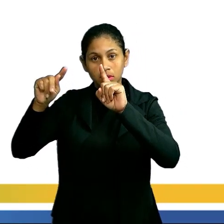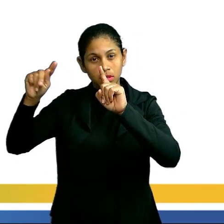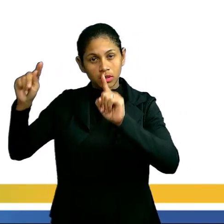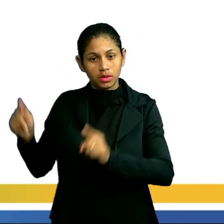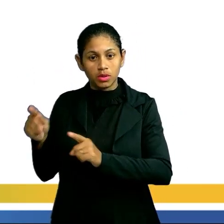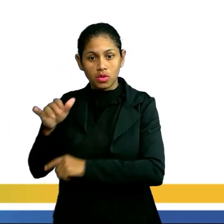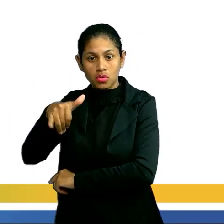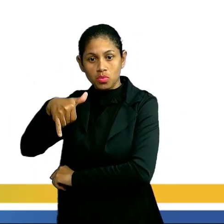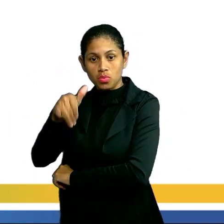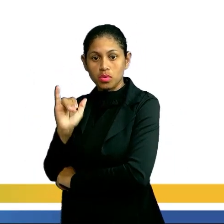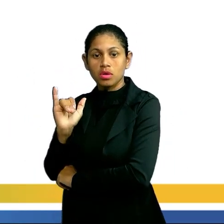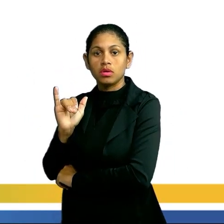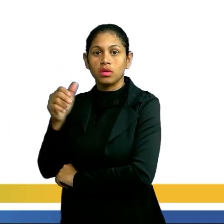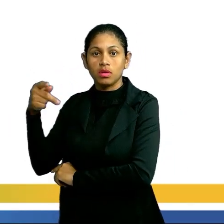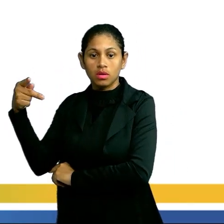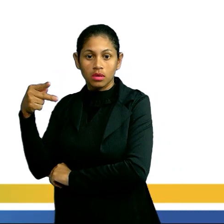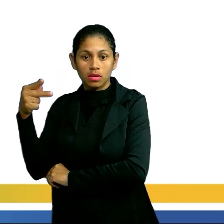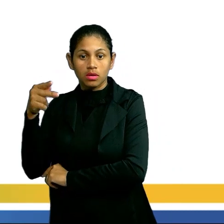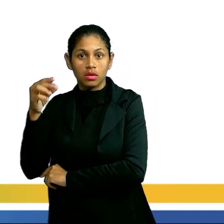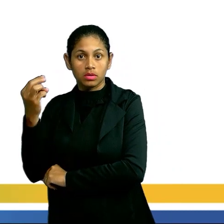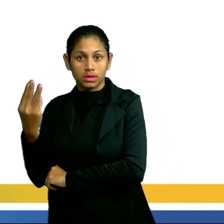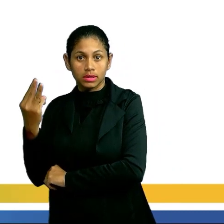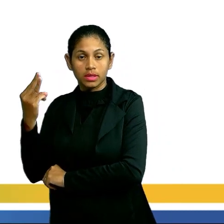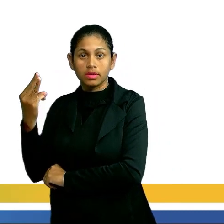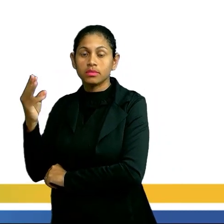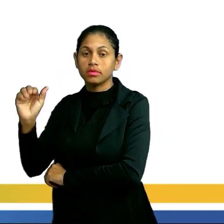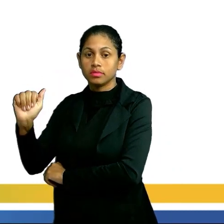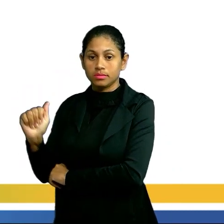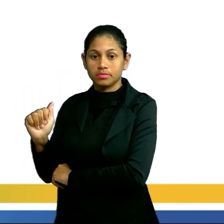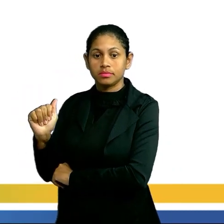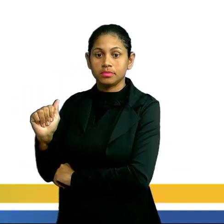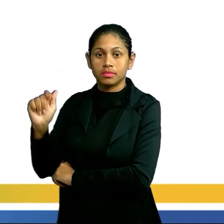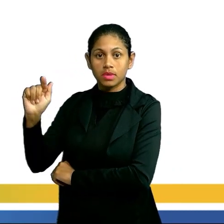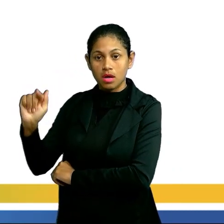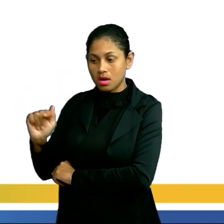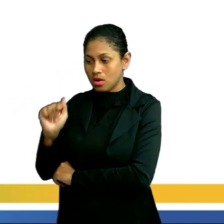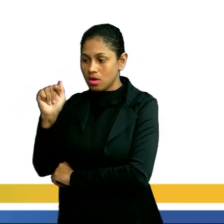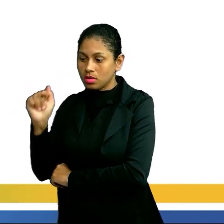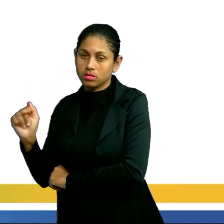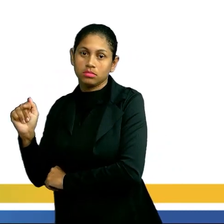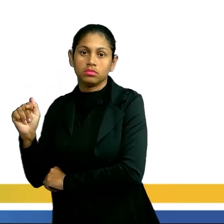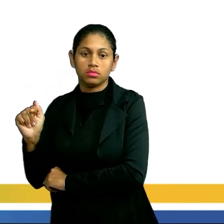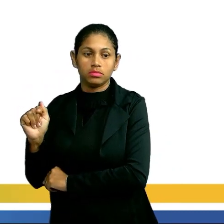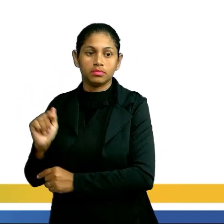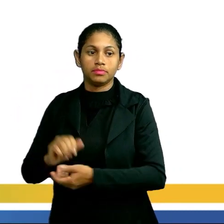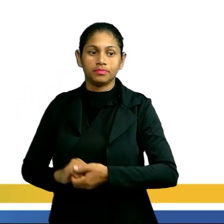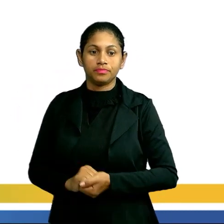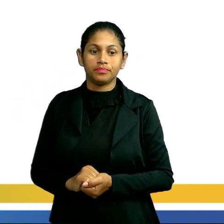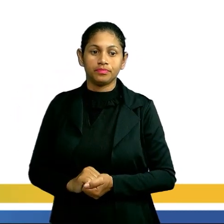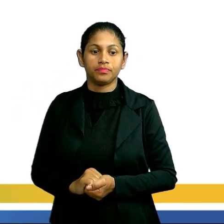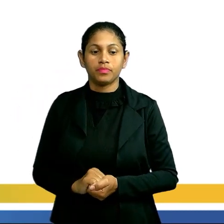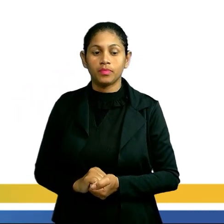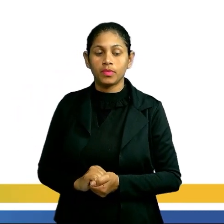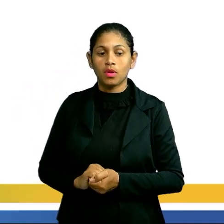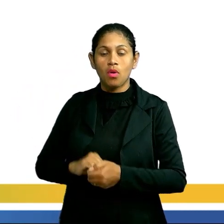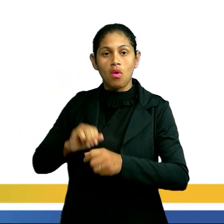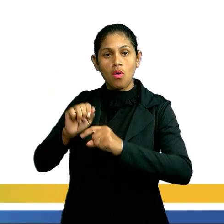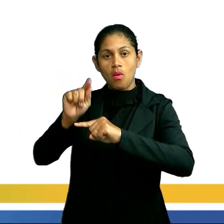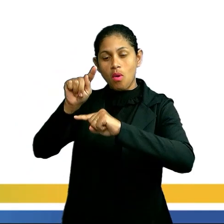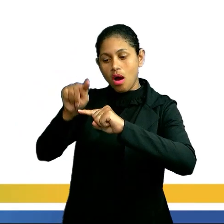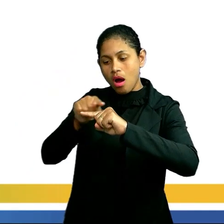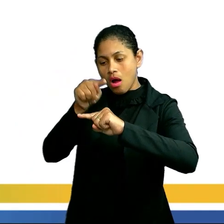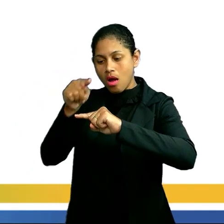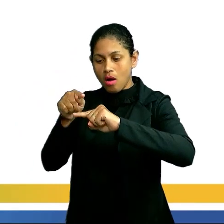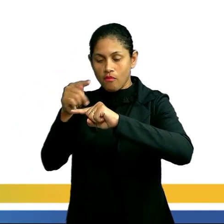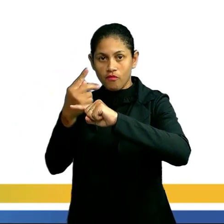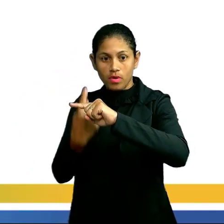alfa. Dessa forma, podemos relacionar os três coeficientes do seguinte modo. Alfa está para 1, assim como beta está